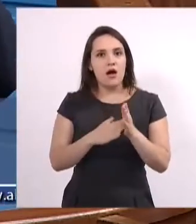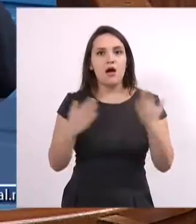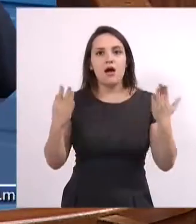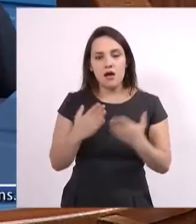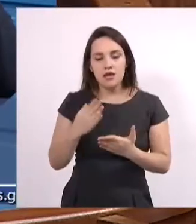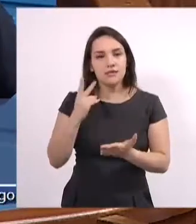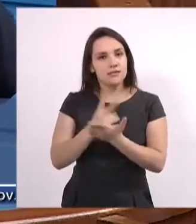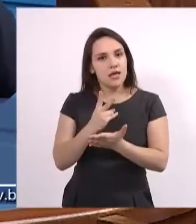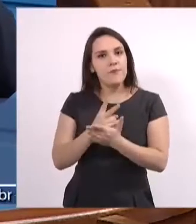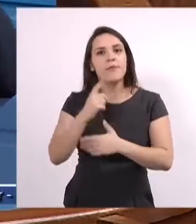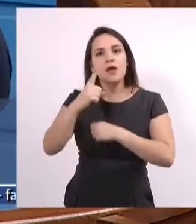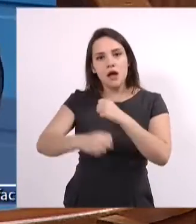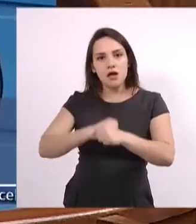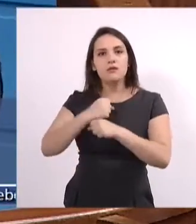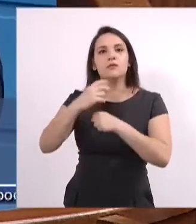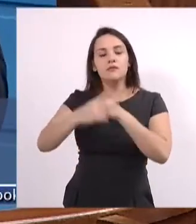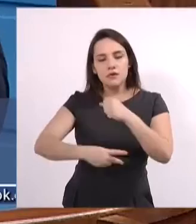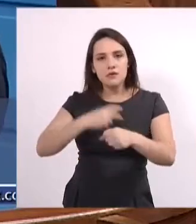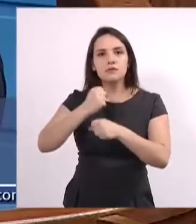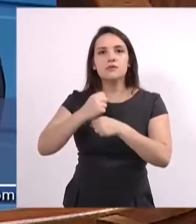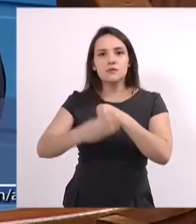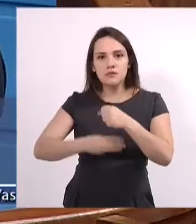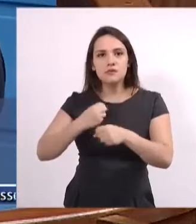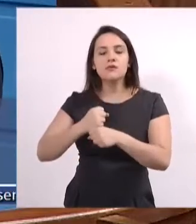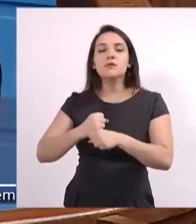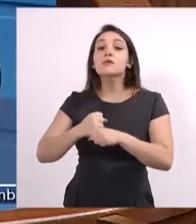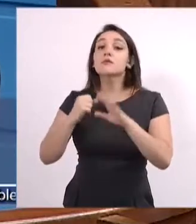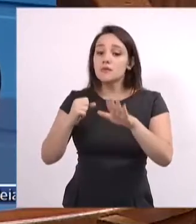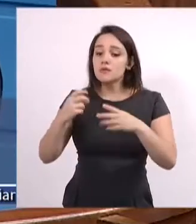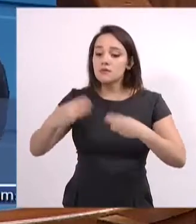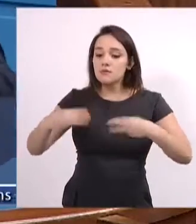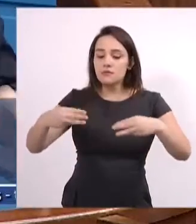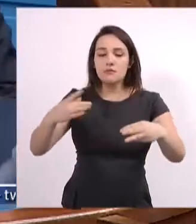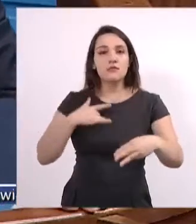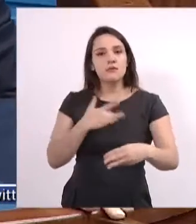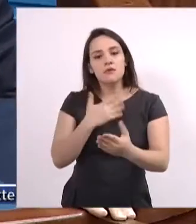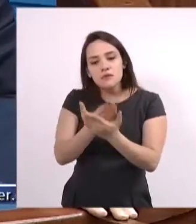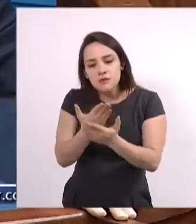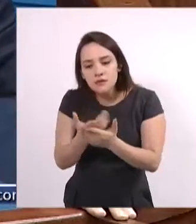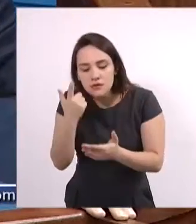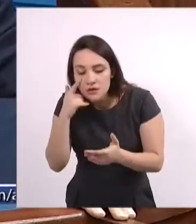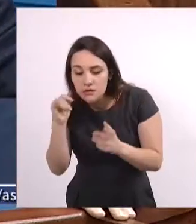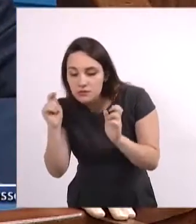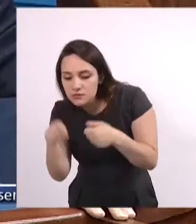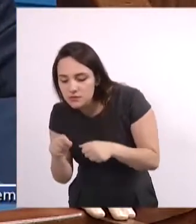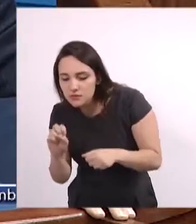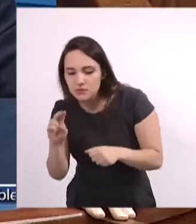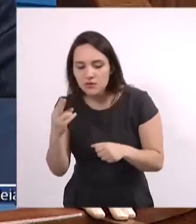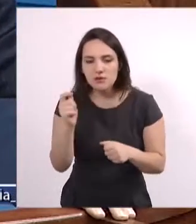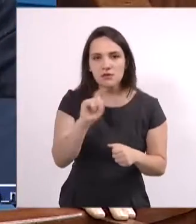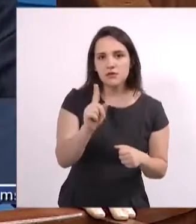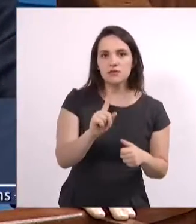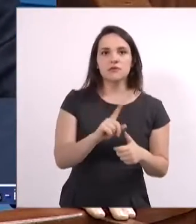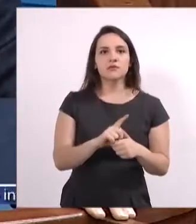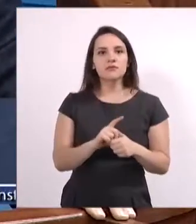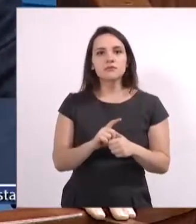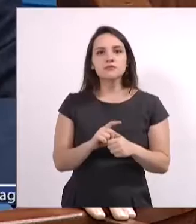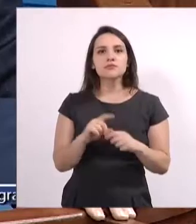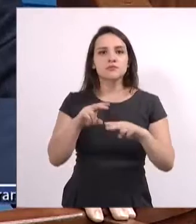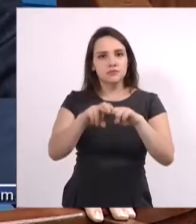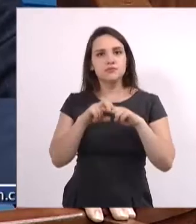são feitas, para o Ministério da Saúde. E o Ministério da Saúde, então,